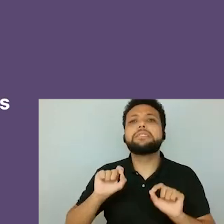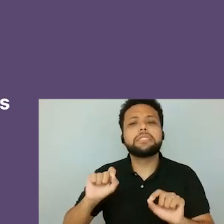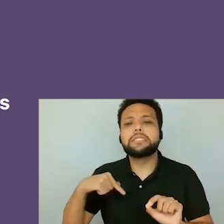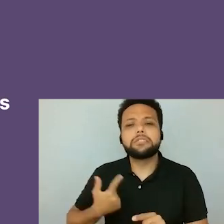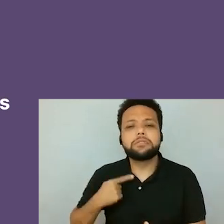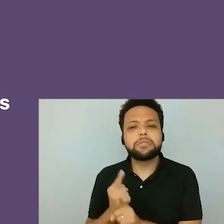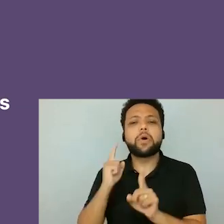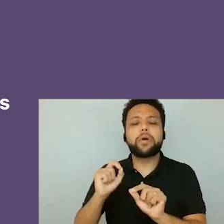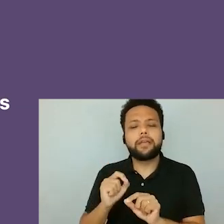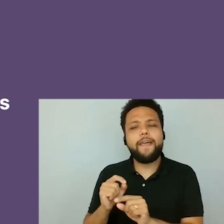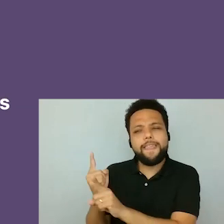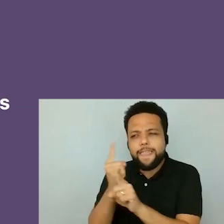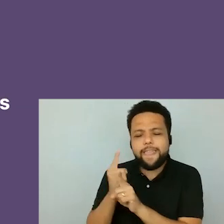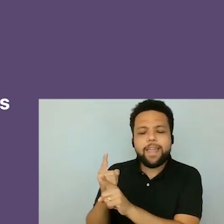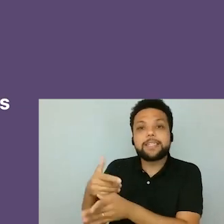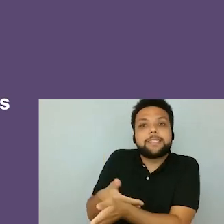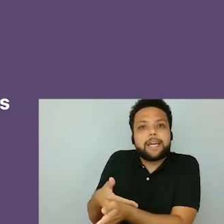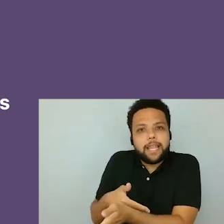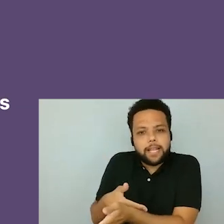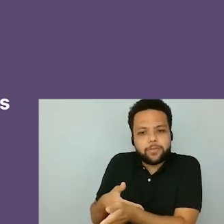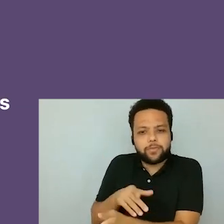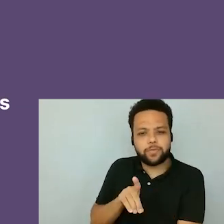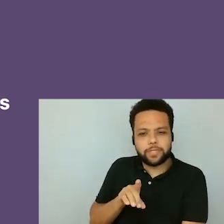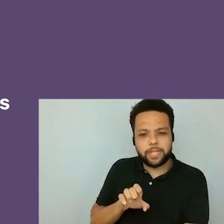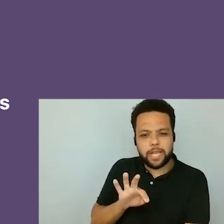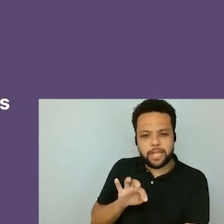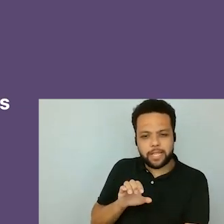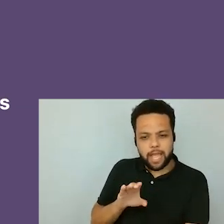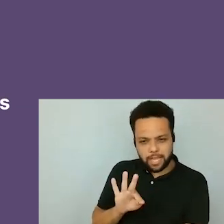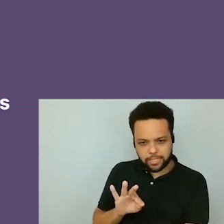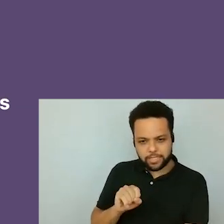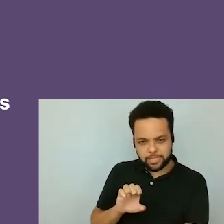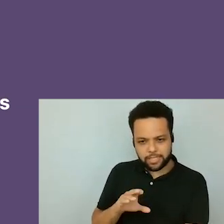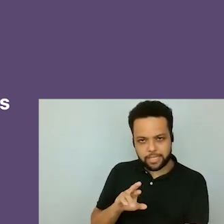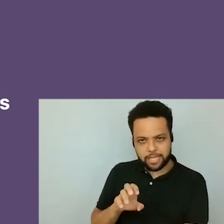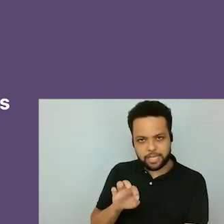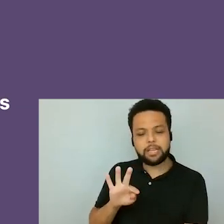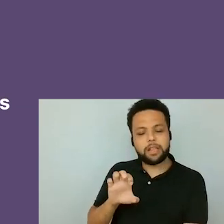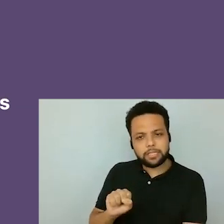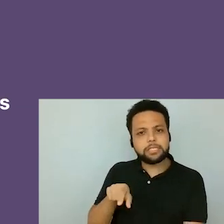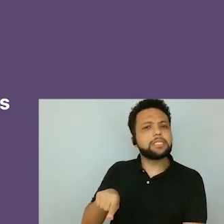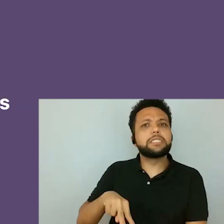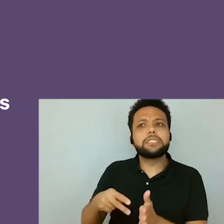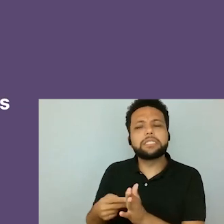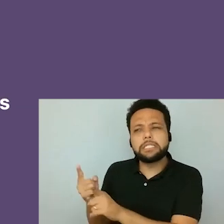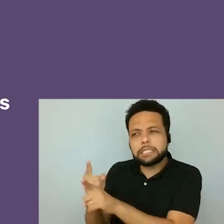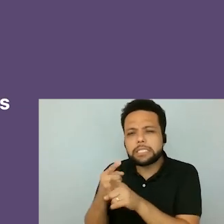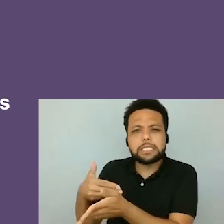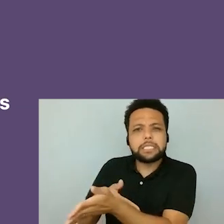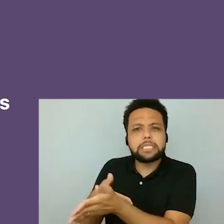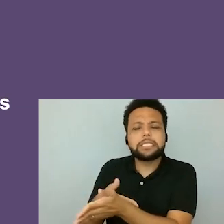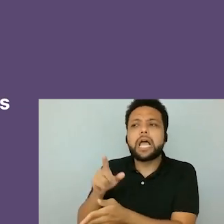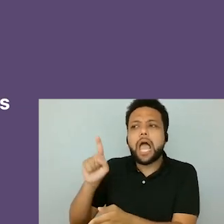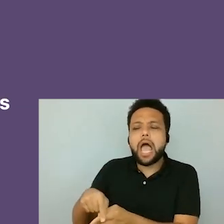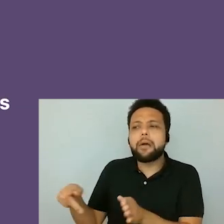segredos. Apesar do uso do hook de pré-commit, que falamos mais cedo, esse hook pode ser desabilitado pelo desenvolvedor